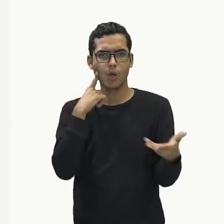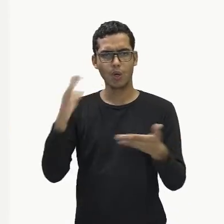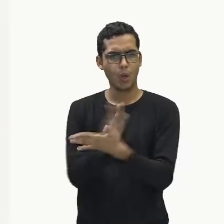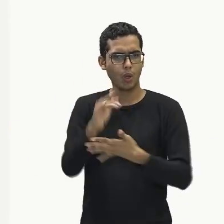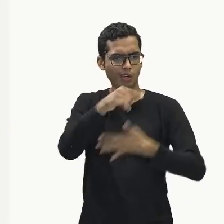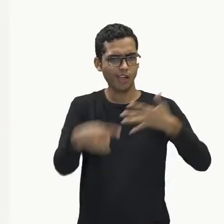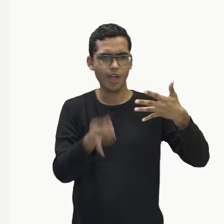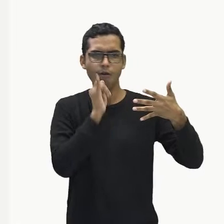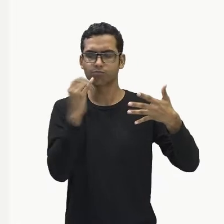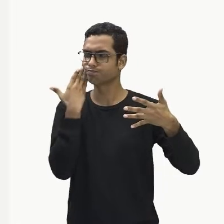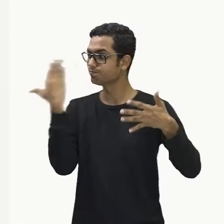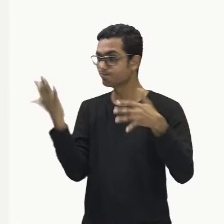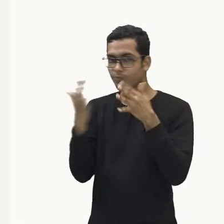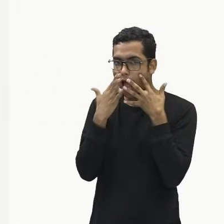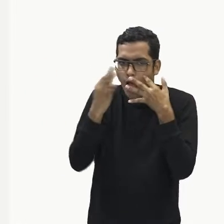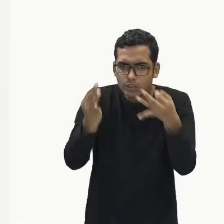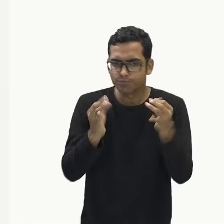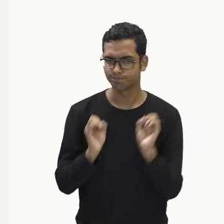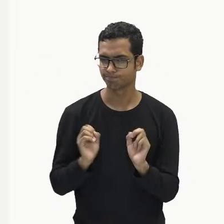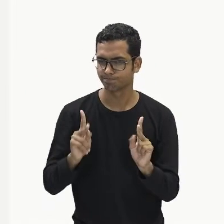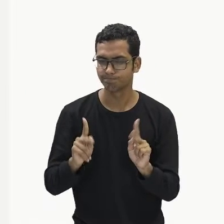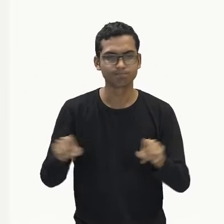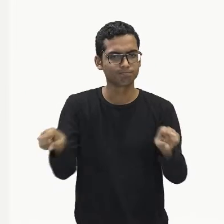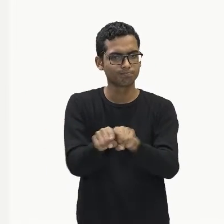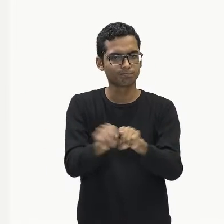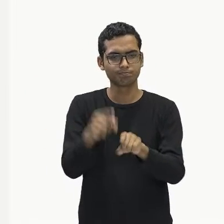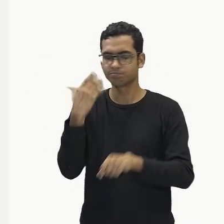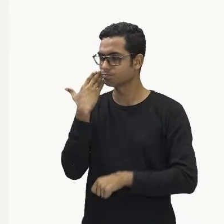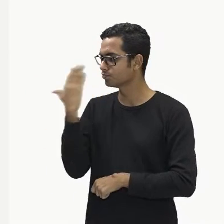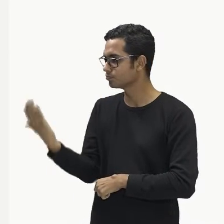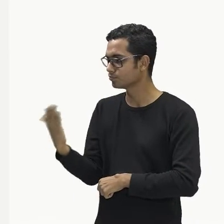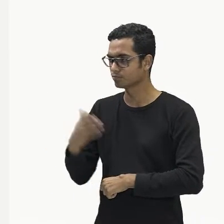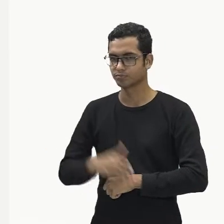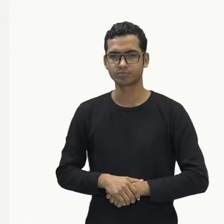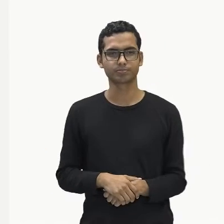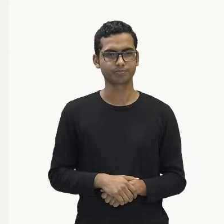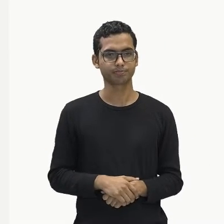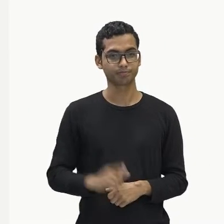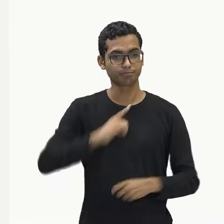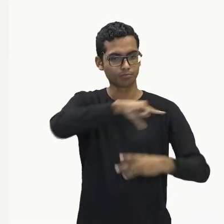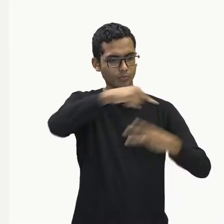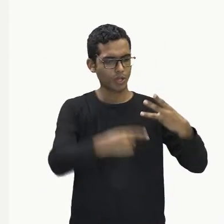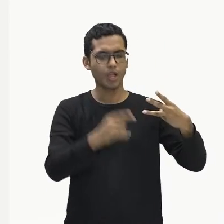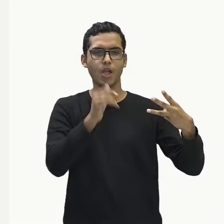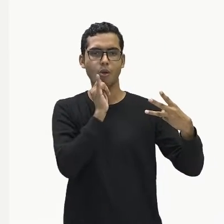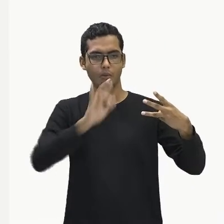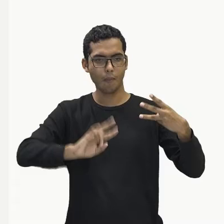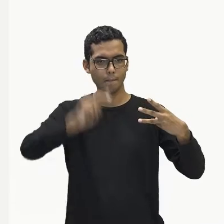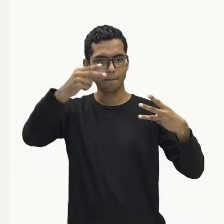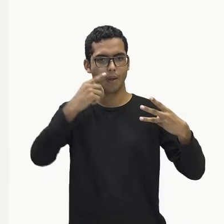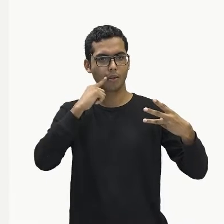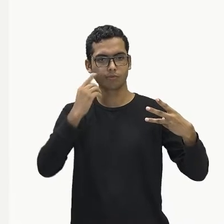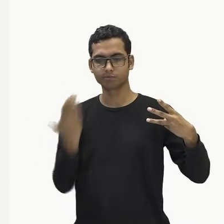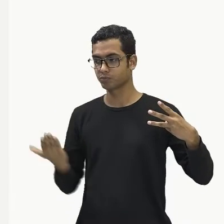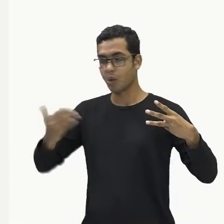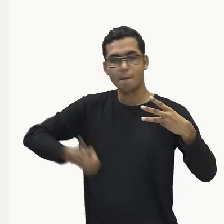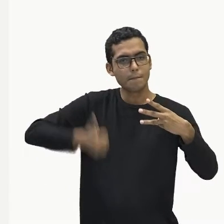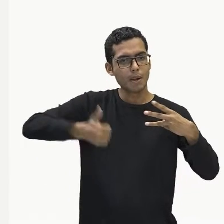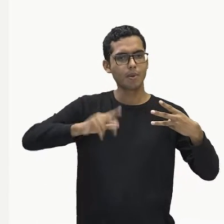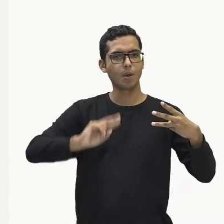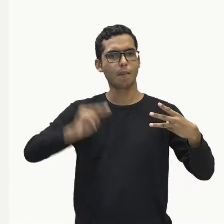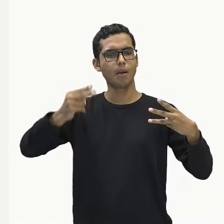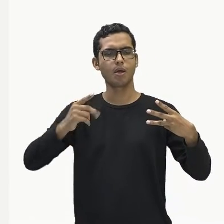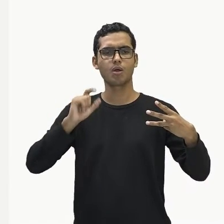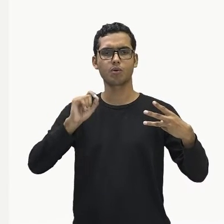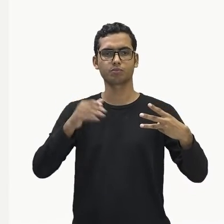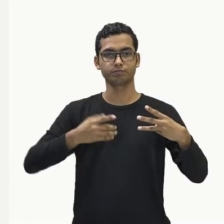exemplos, mas sempre prestando atenção. Nós temos aí, 3 exemplos de potenciação, e o primeiro aqui nós